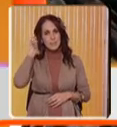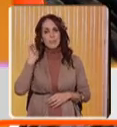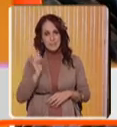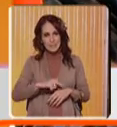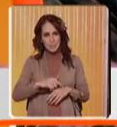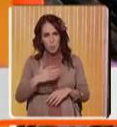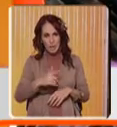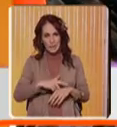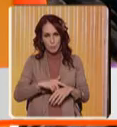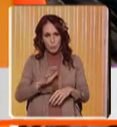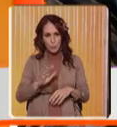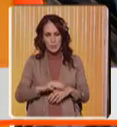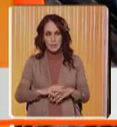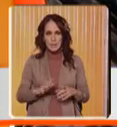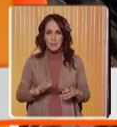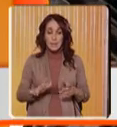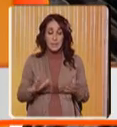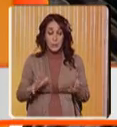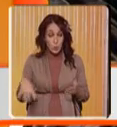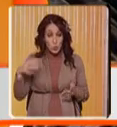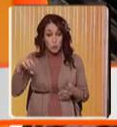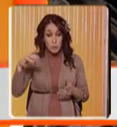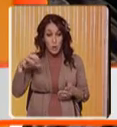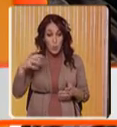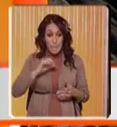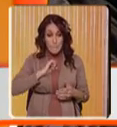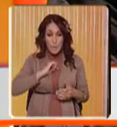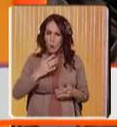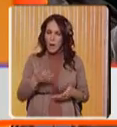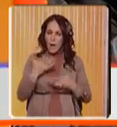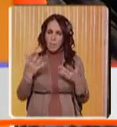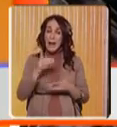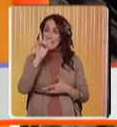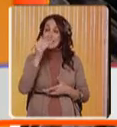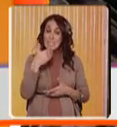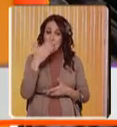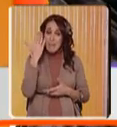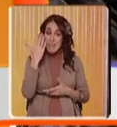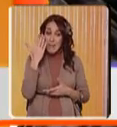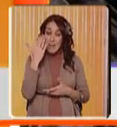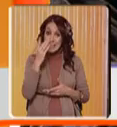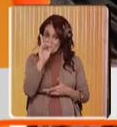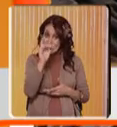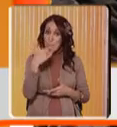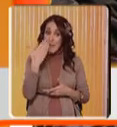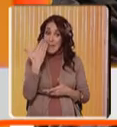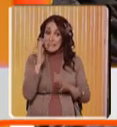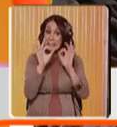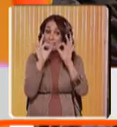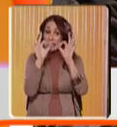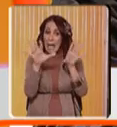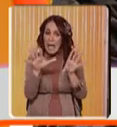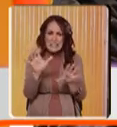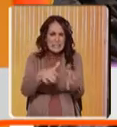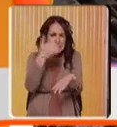temos tempo, hoje estamos com muito tempo, porque não, a sério, é uma coisa muito suave. Portanto, às 6 horas da manhã, acontece sempre